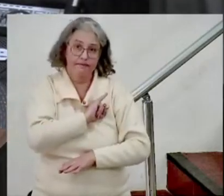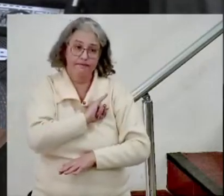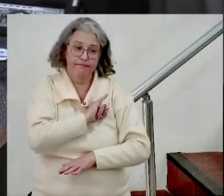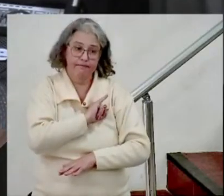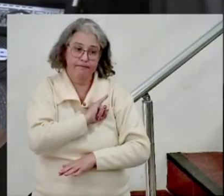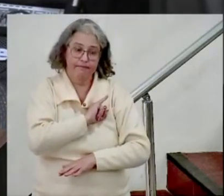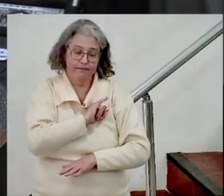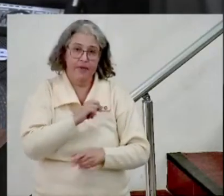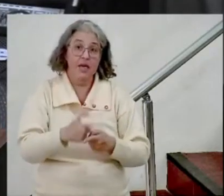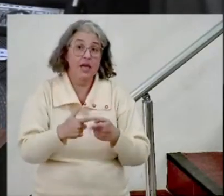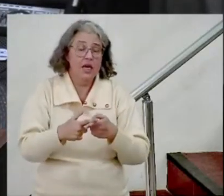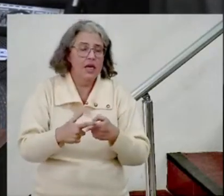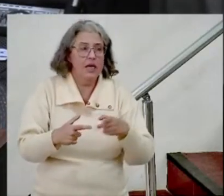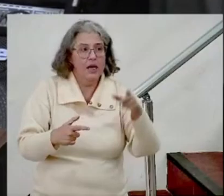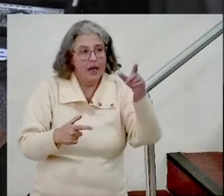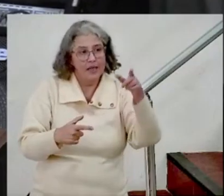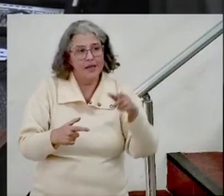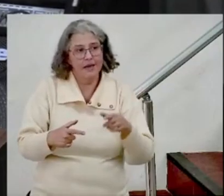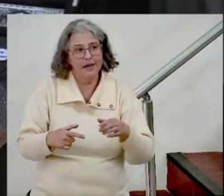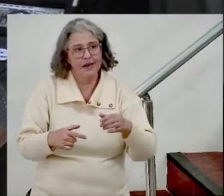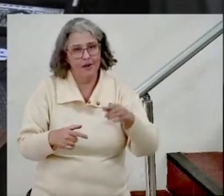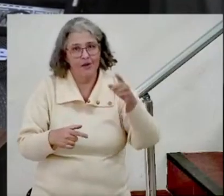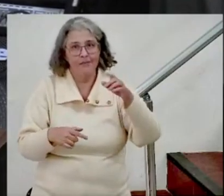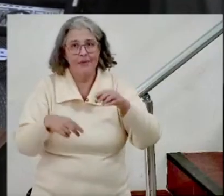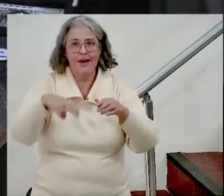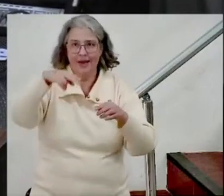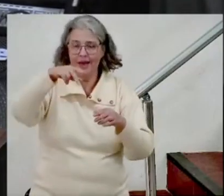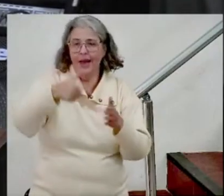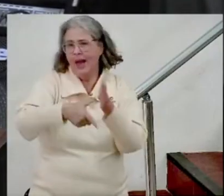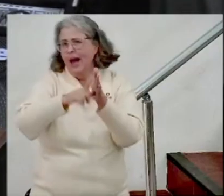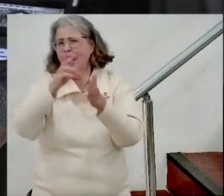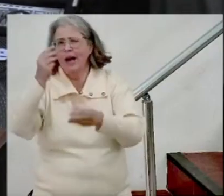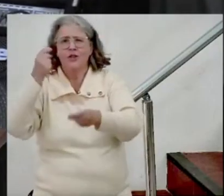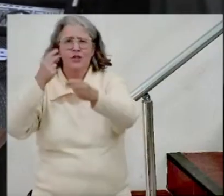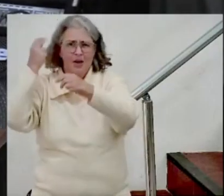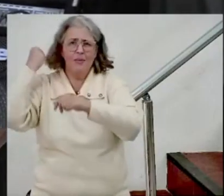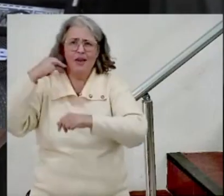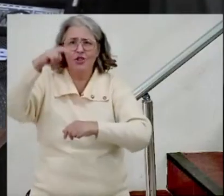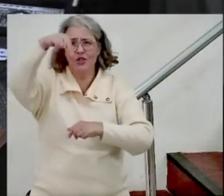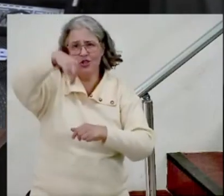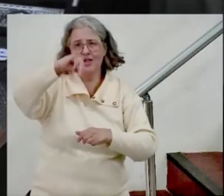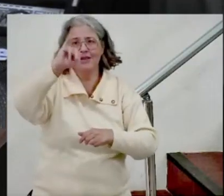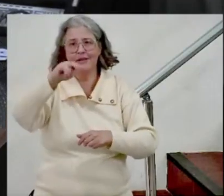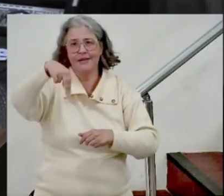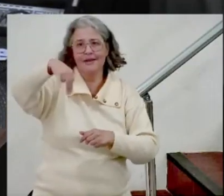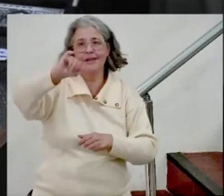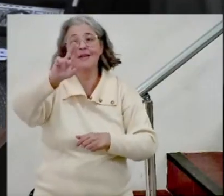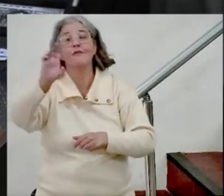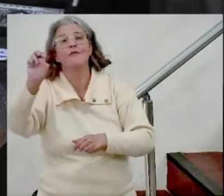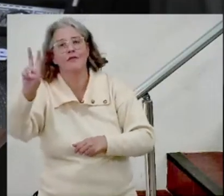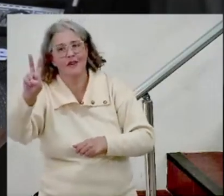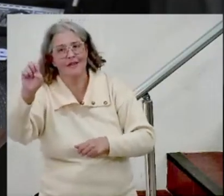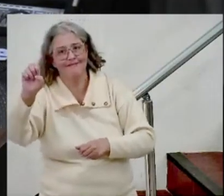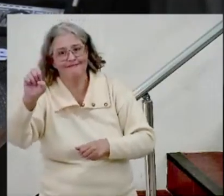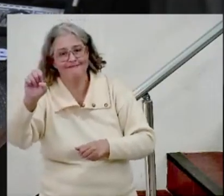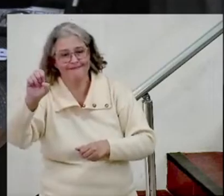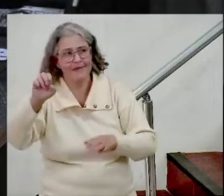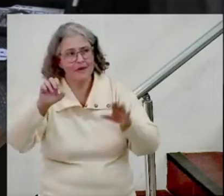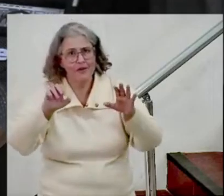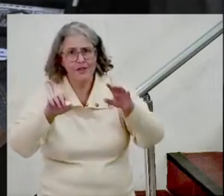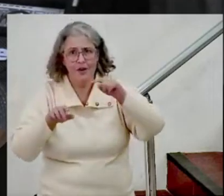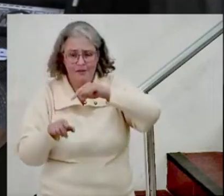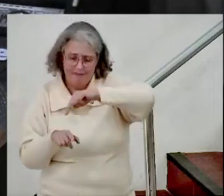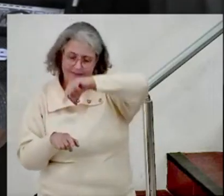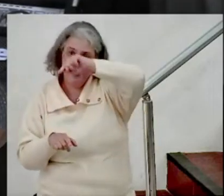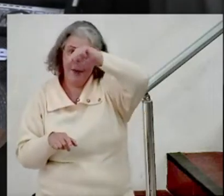estrutura central aí nesse mapa, que está aqui, ó. Vê se compara a imagem próxima com a anterior. Você consegue ver essa estrutura anterior? A estrutura